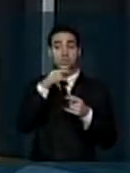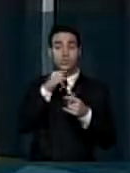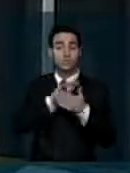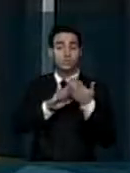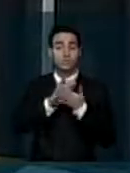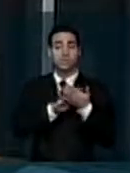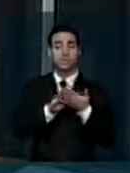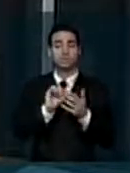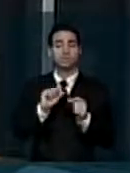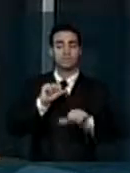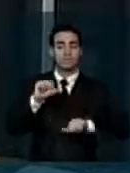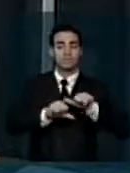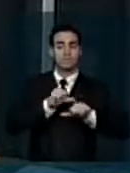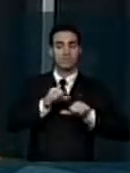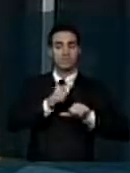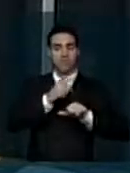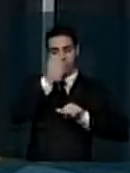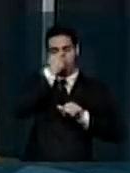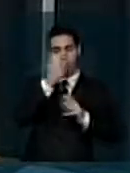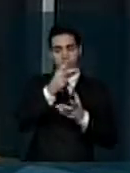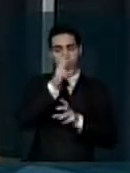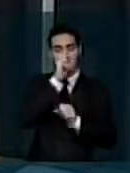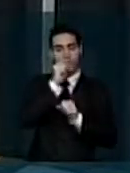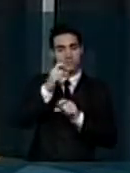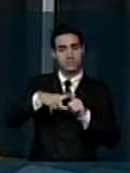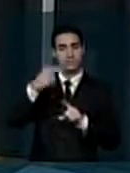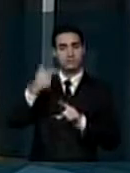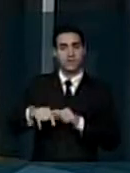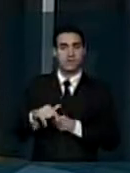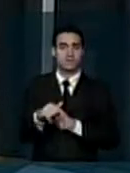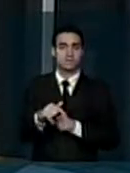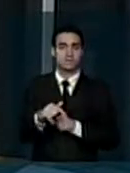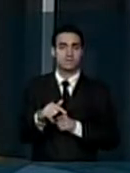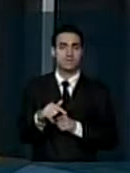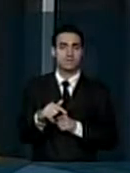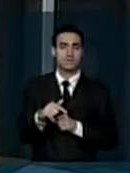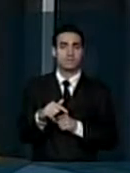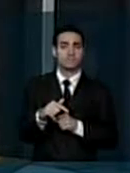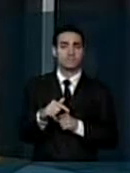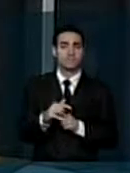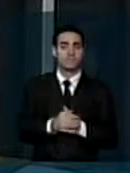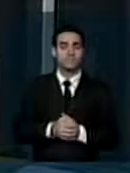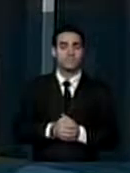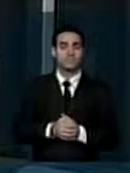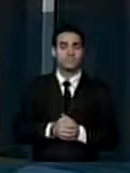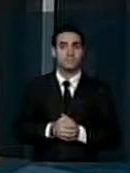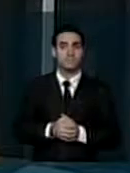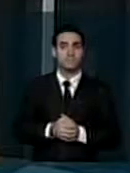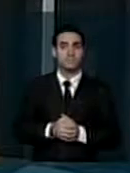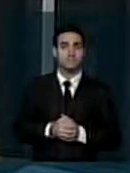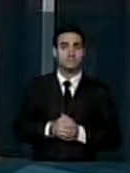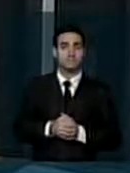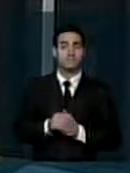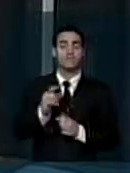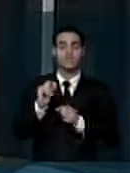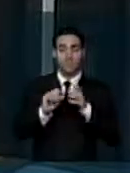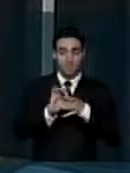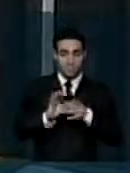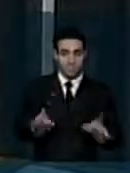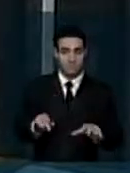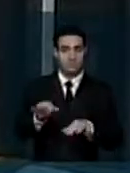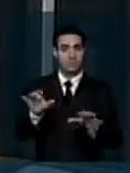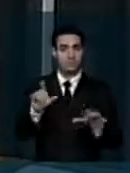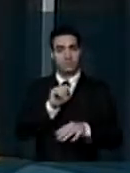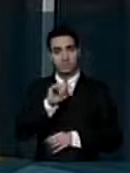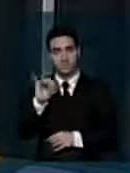fez eu me fortalecer mais ainda nesta visão da democracia mais plena, do exercício